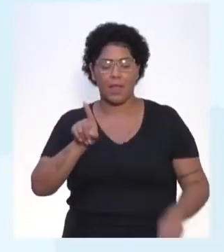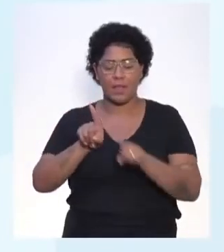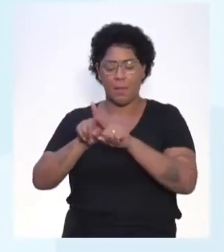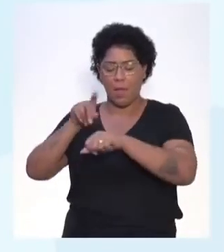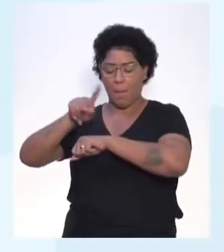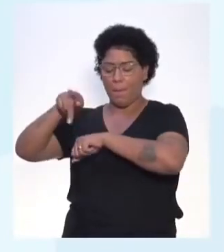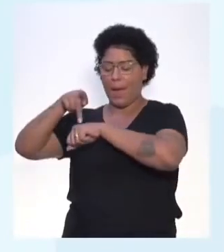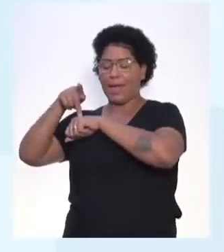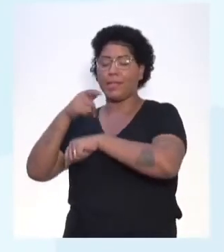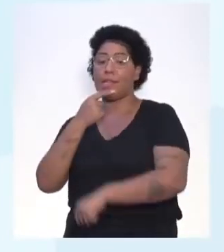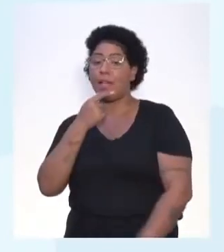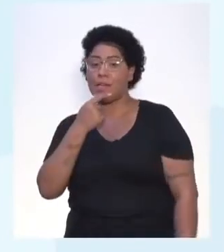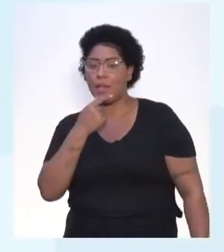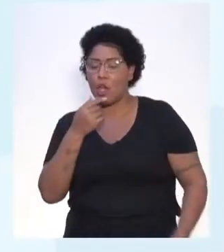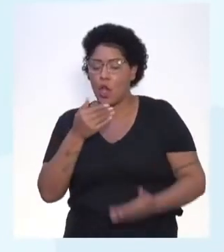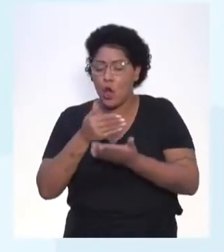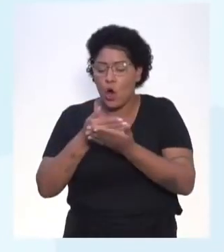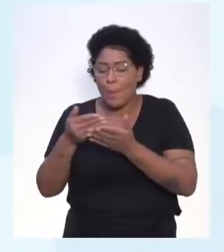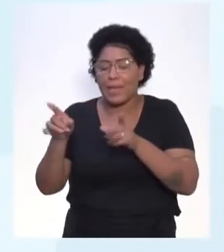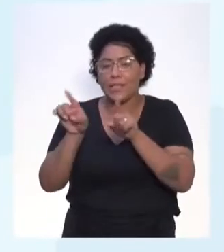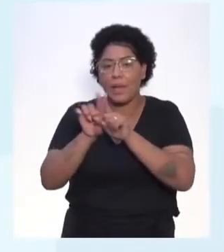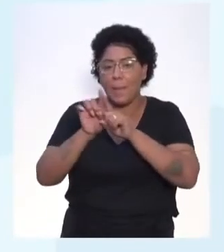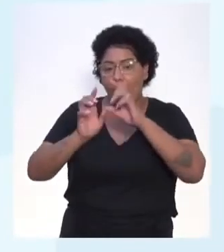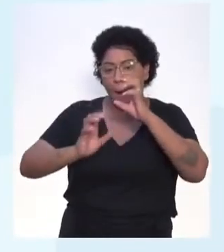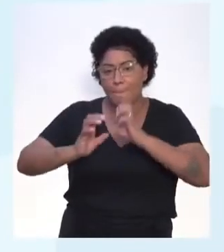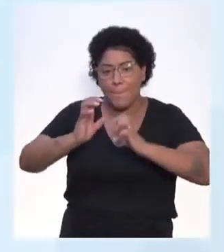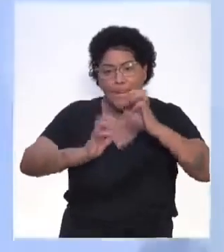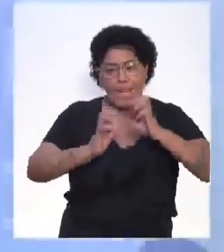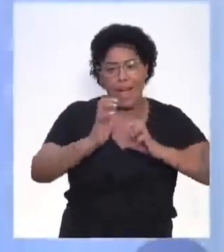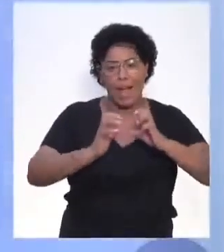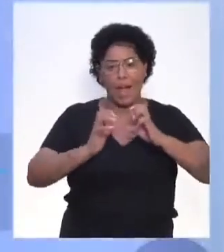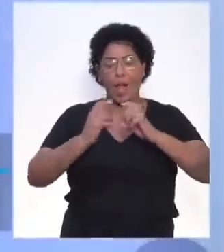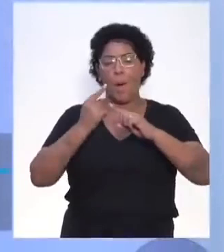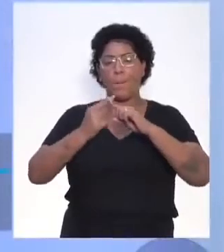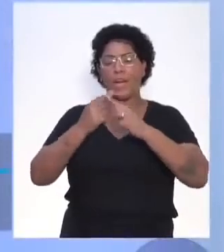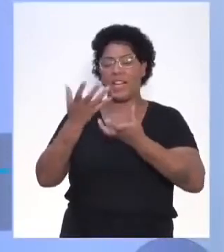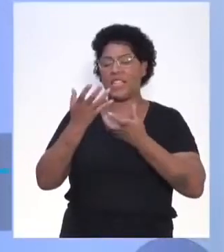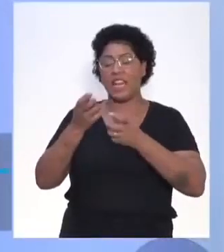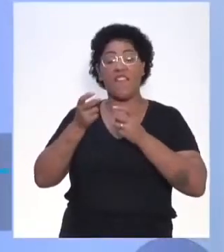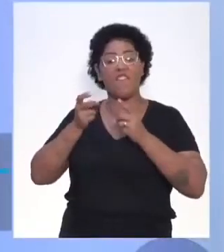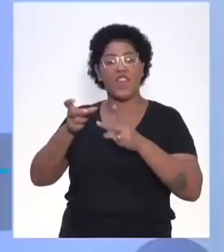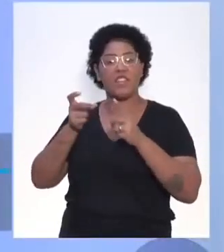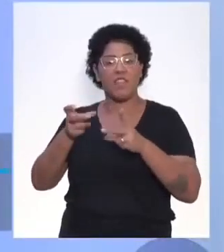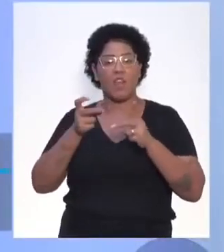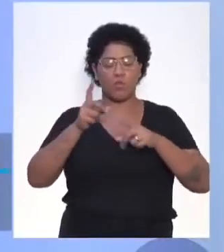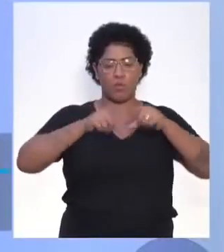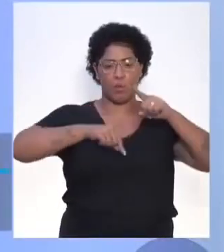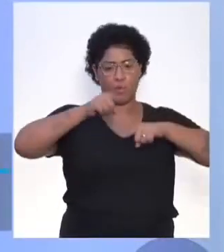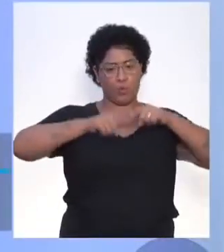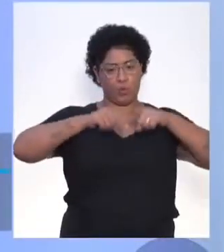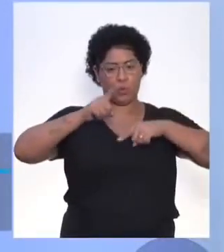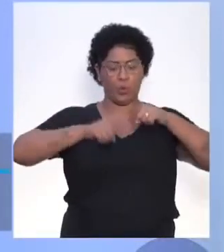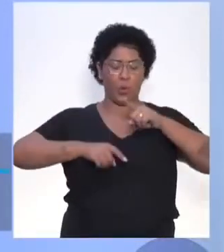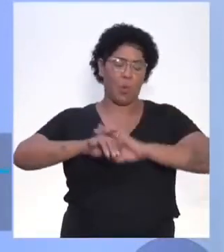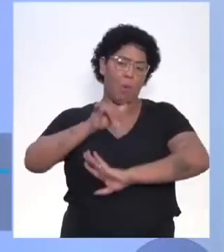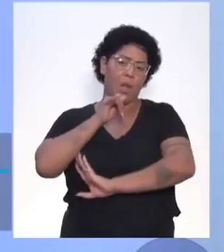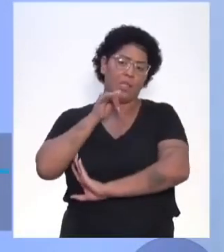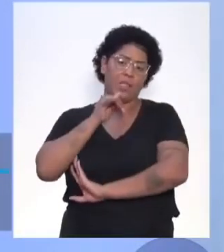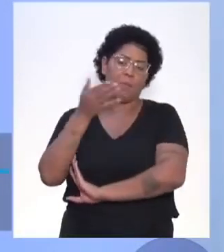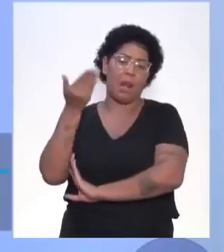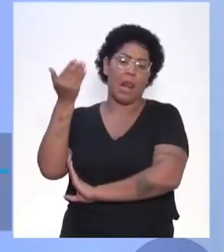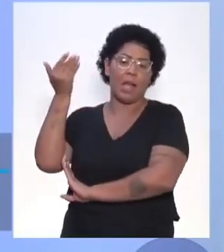ônibus chamado corrida imperialista, né, professor Carlos? Unificações tardias, né, professora Luísa? Porque nós teremos lá atrás, né,